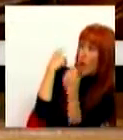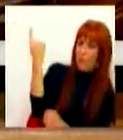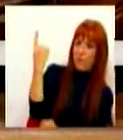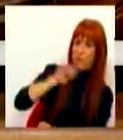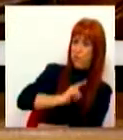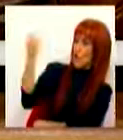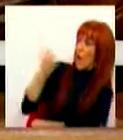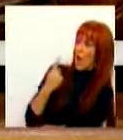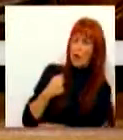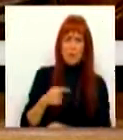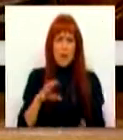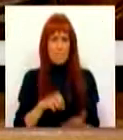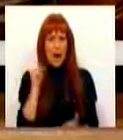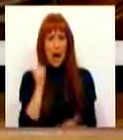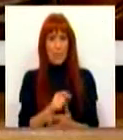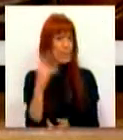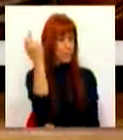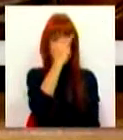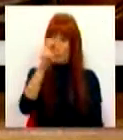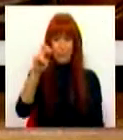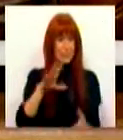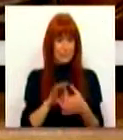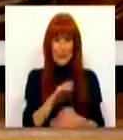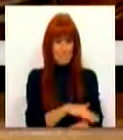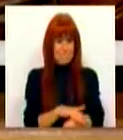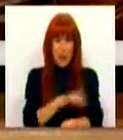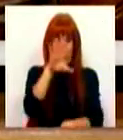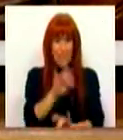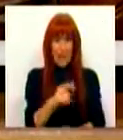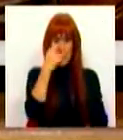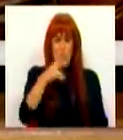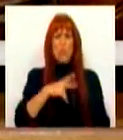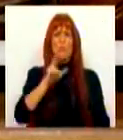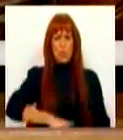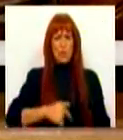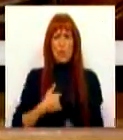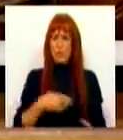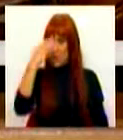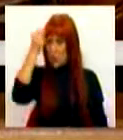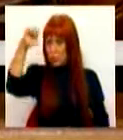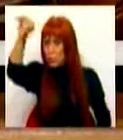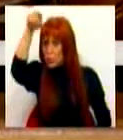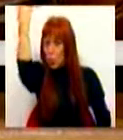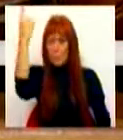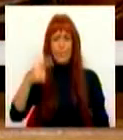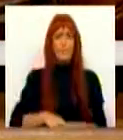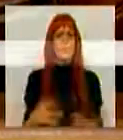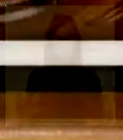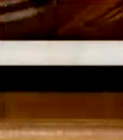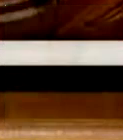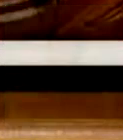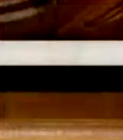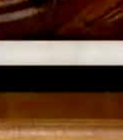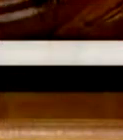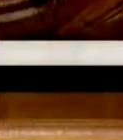fortes. Essa é uma marca que vos ficará na pele e que os portugueses não esquecerão. Os portugueses